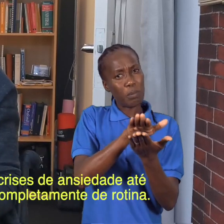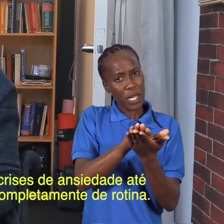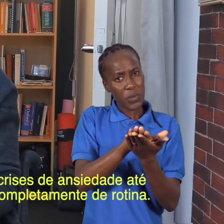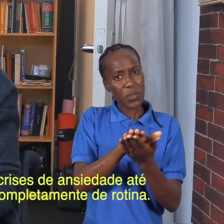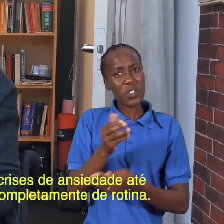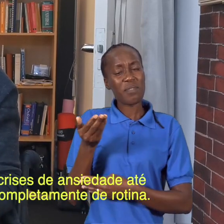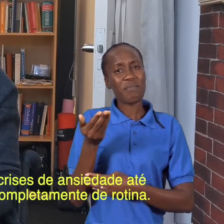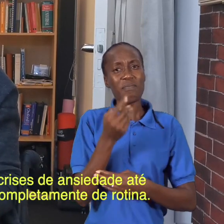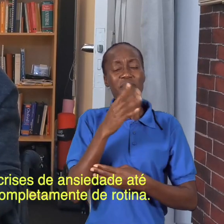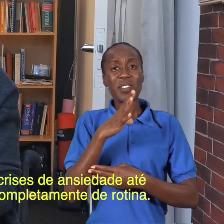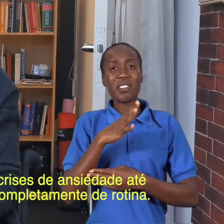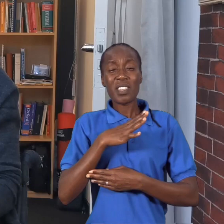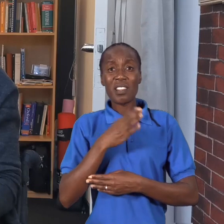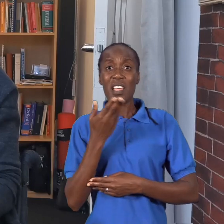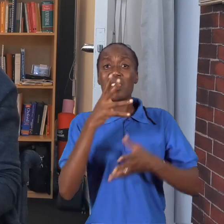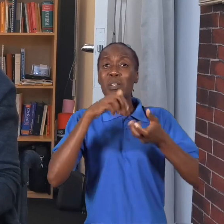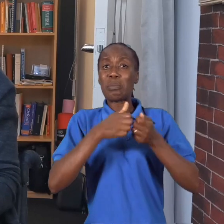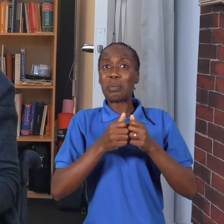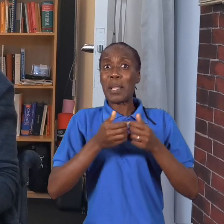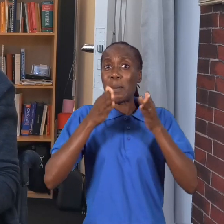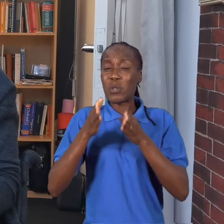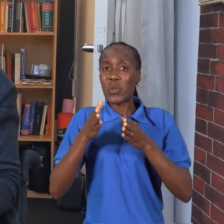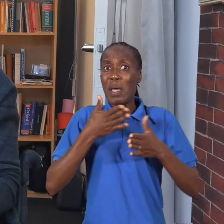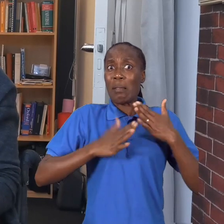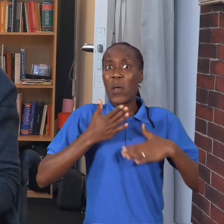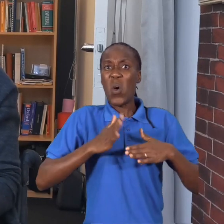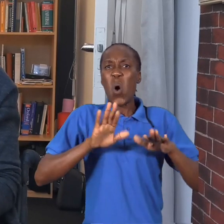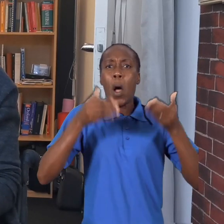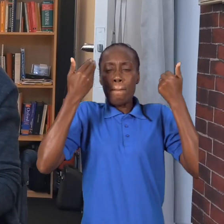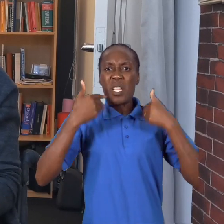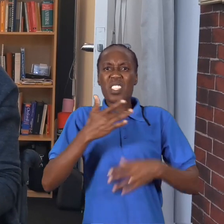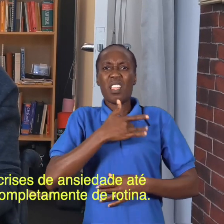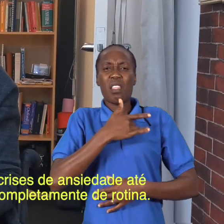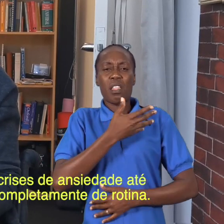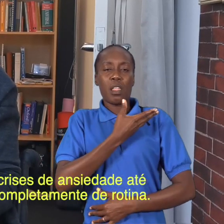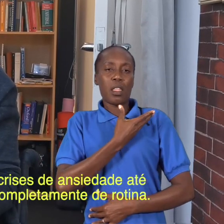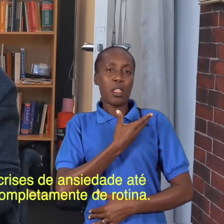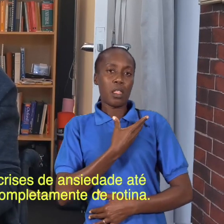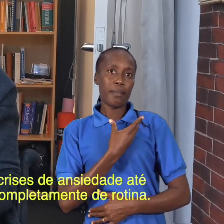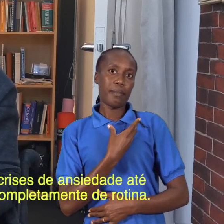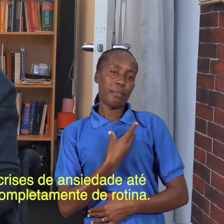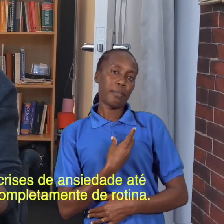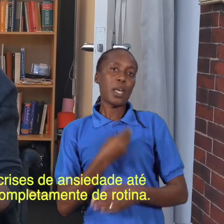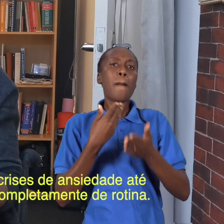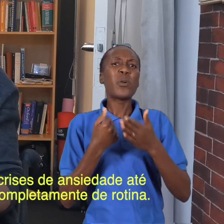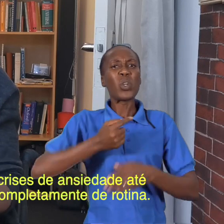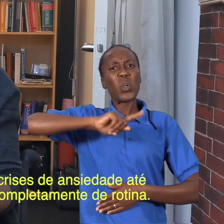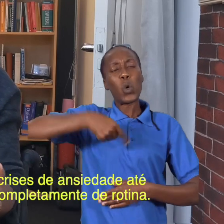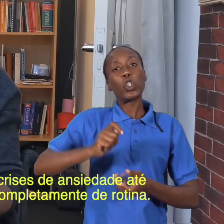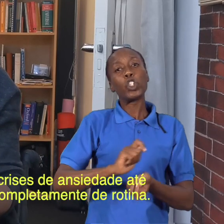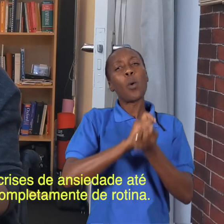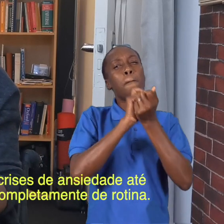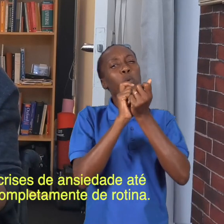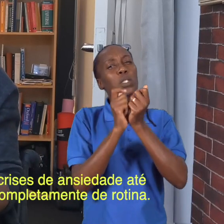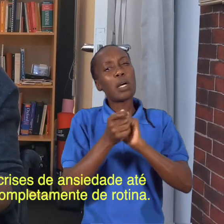espaço entre cada uma destas crises de ansiedade até cria depressão, porque nós mudamos